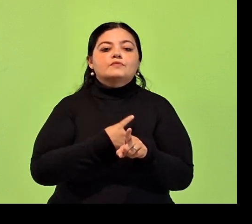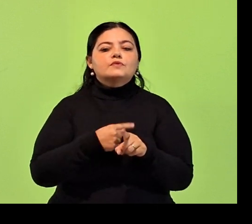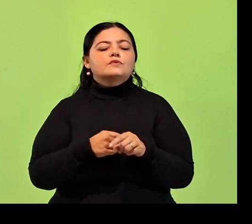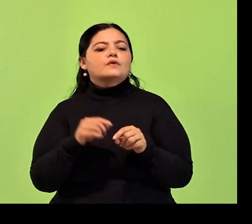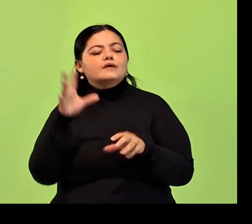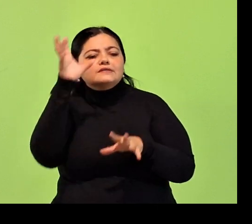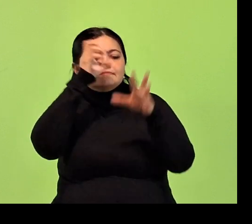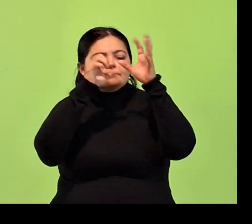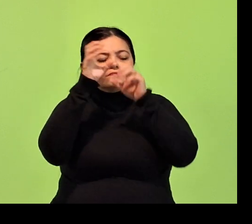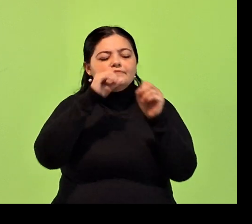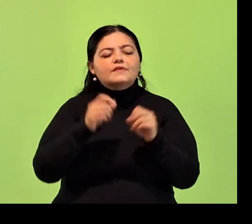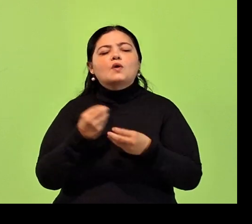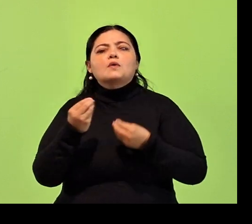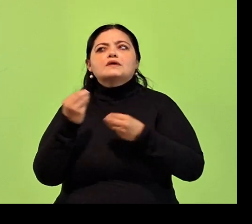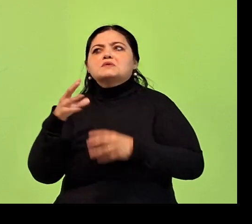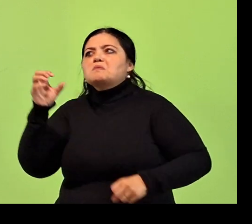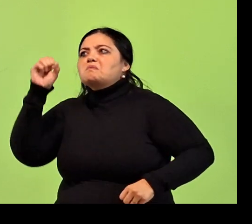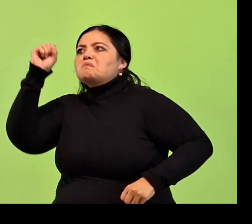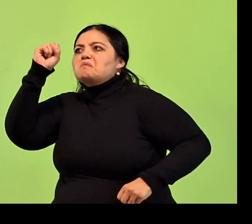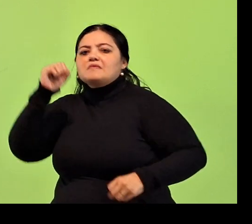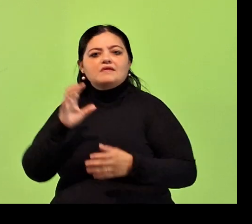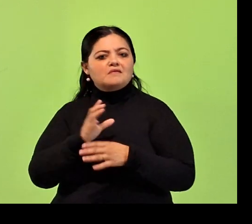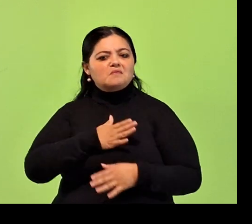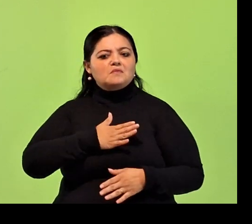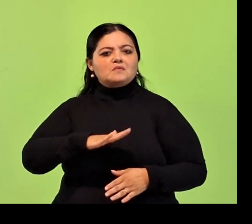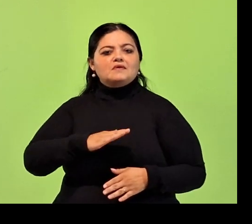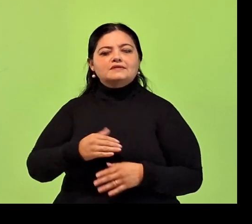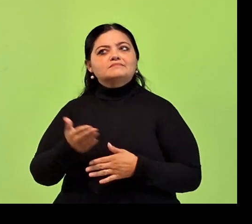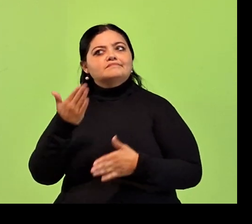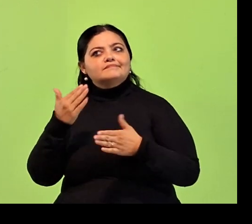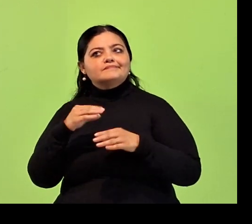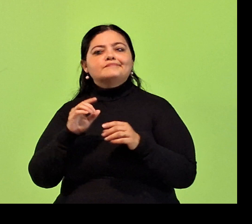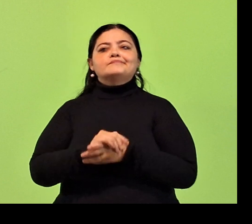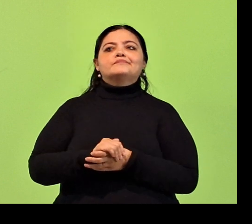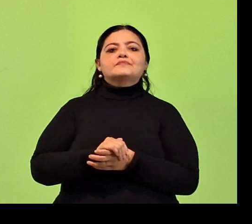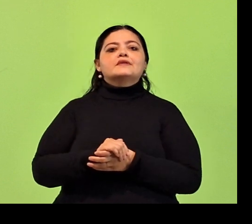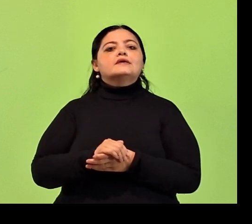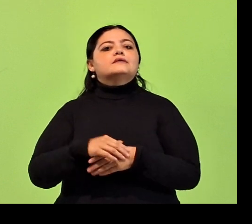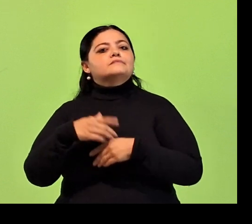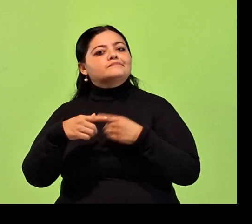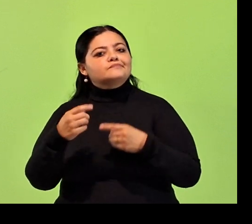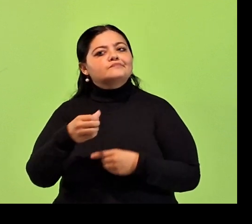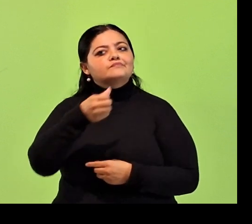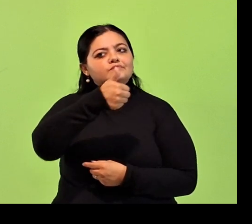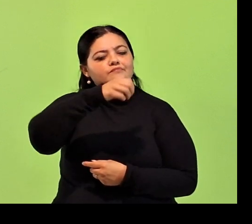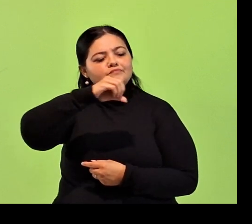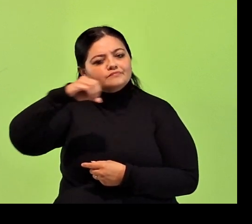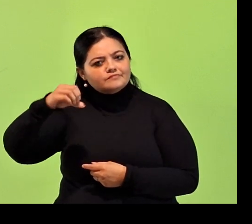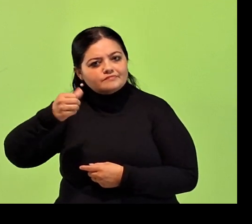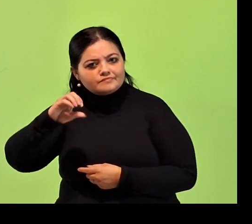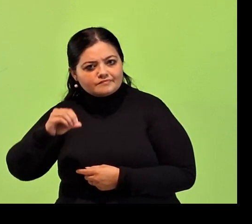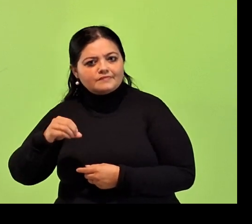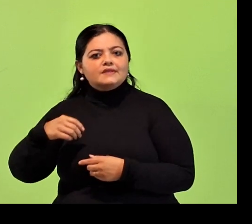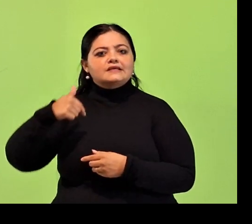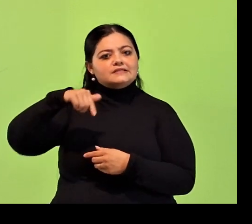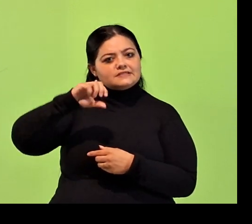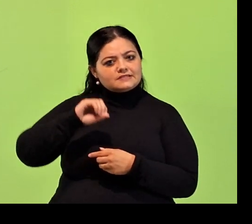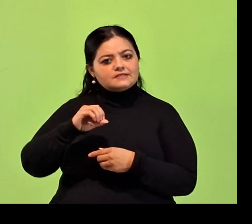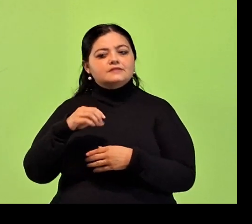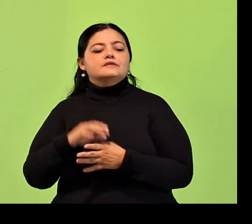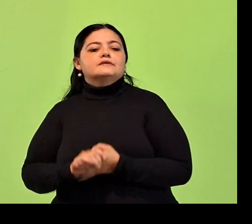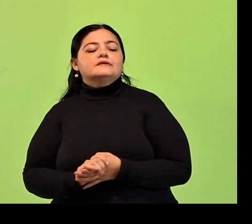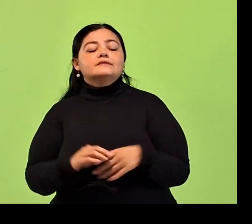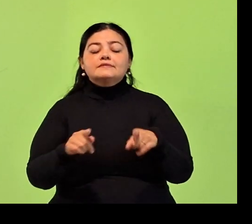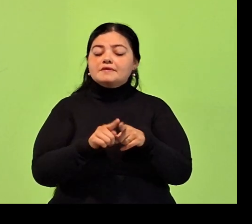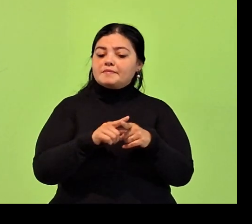do conceito de anti-herói na cultura marginal brasileira das décadas de 60 e 70, partindo das criações de Oiticica. Retomamos